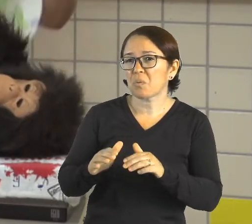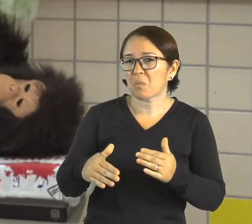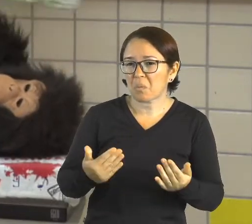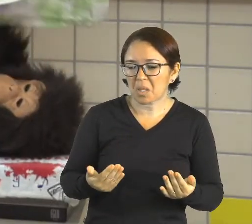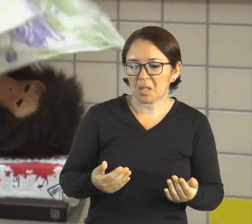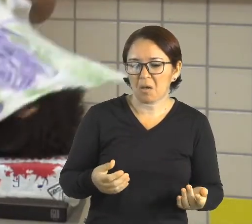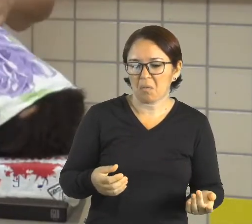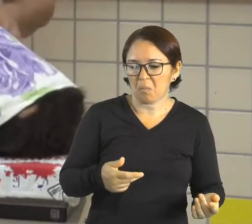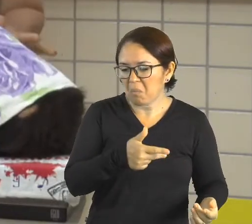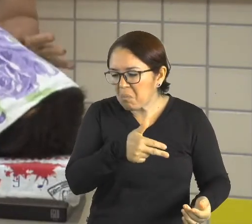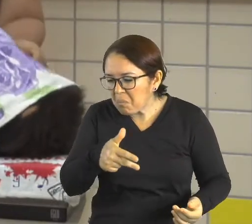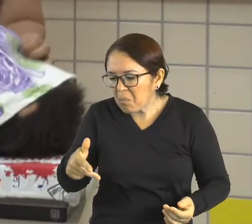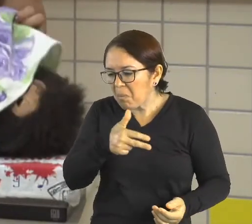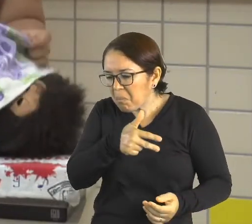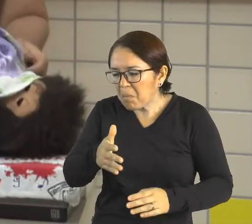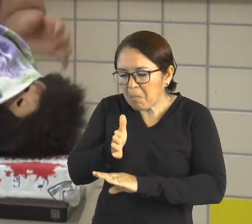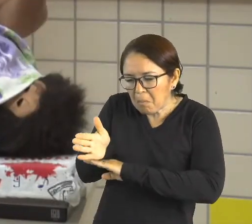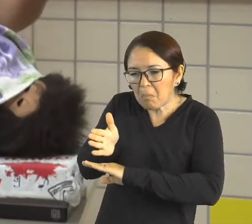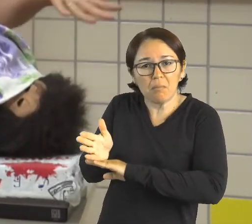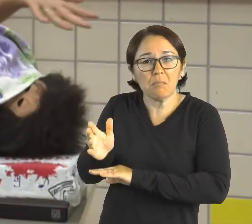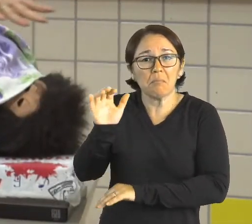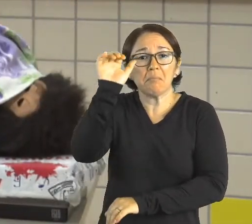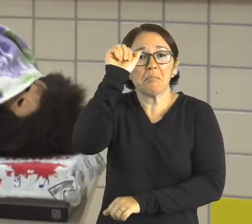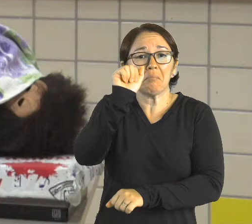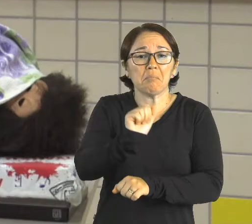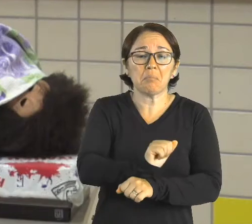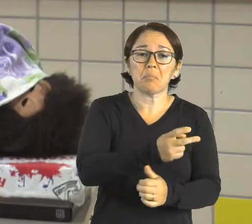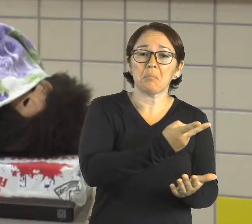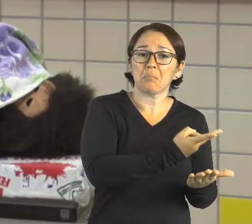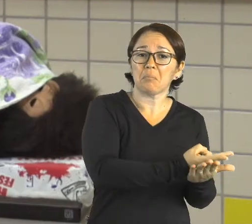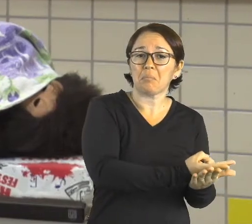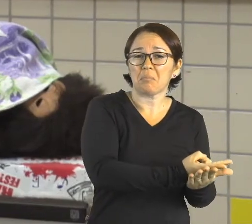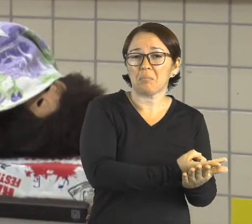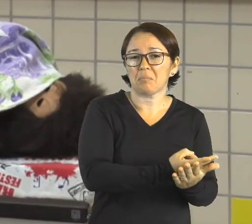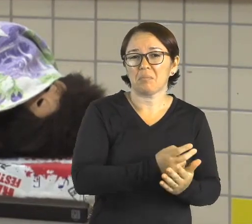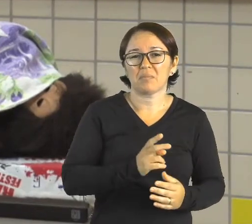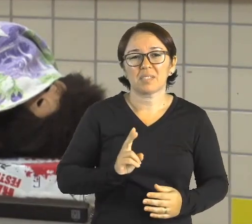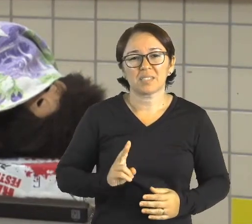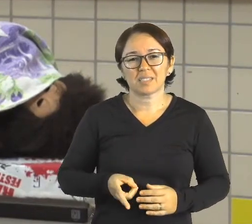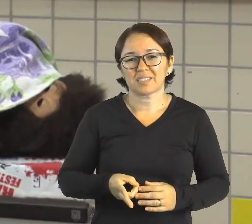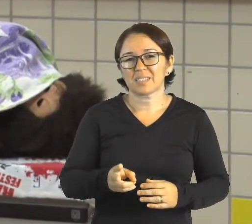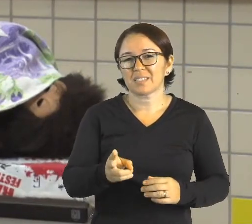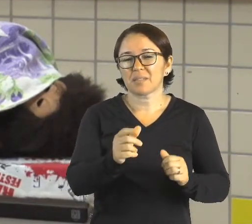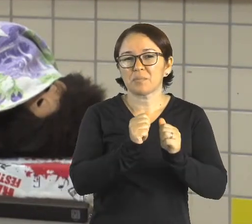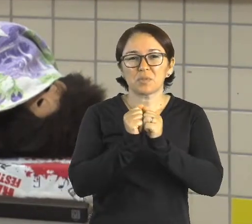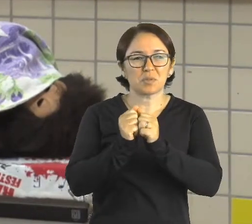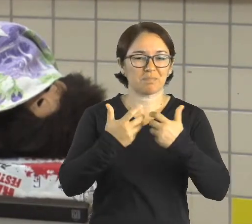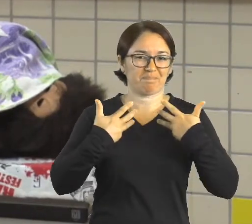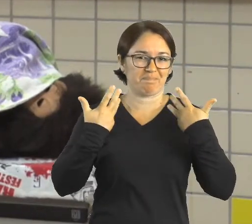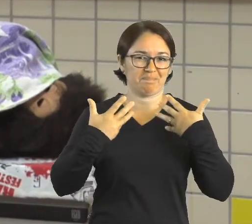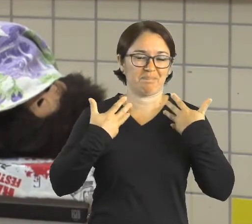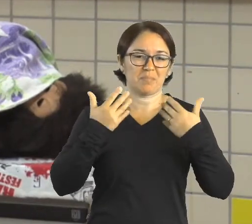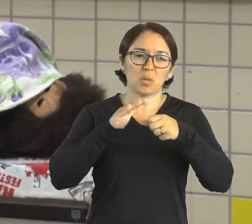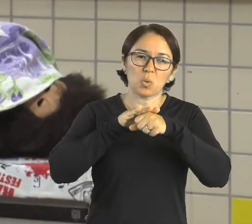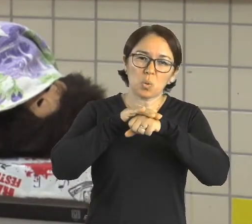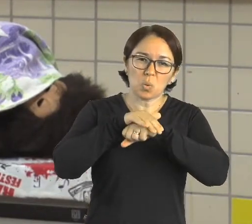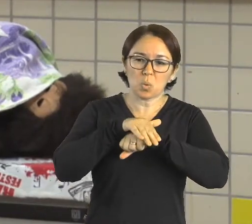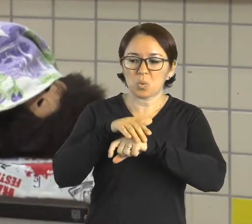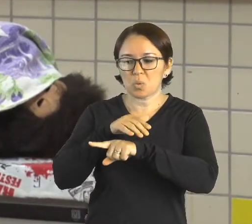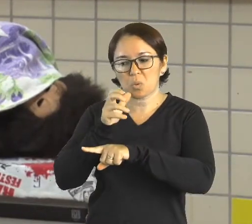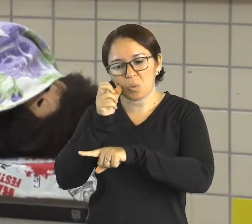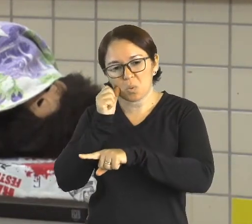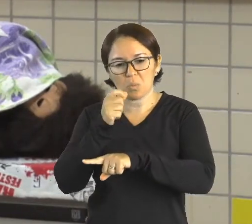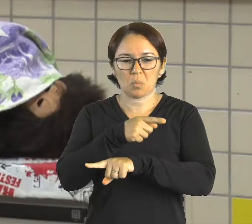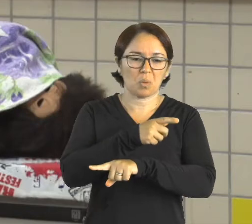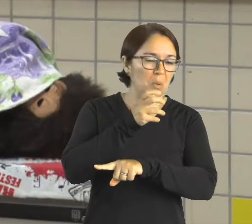voltar para a cama do pai. E eles ficaram noites maravilhosas. E esse é o texto de